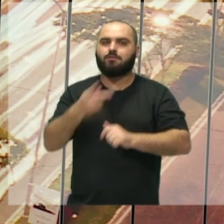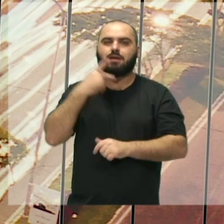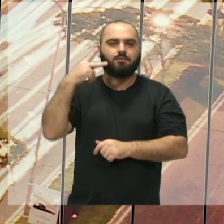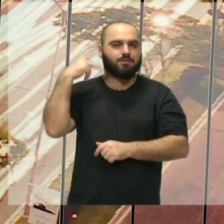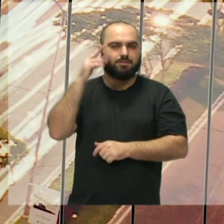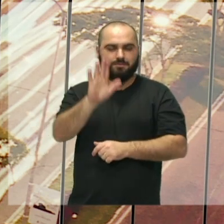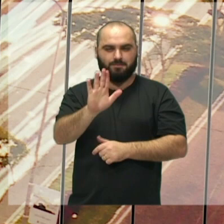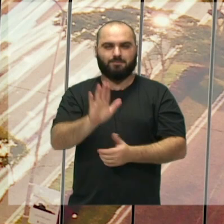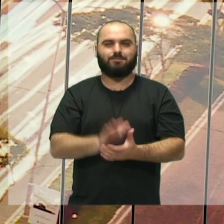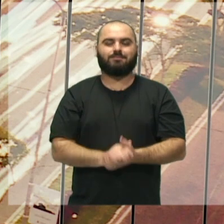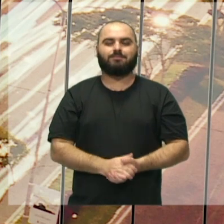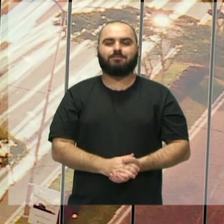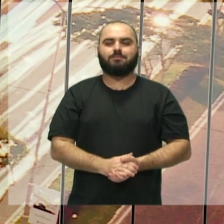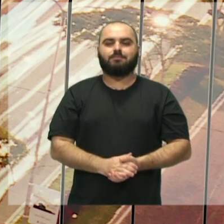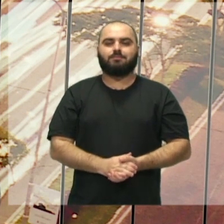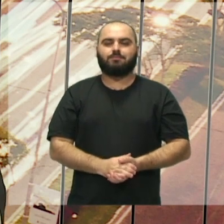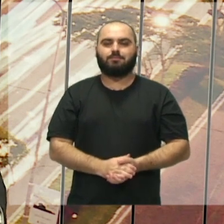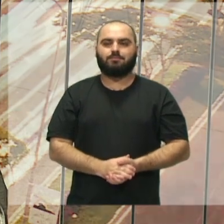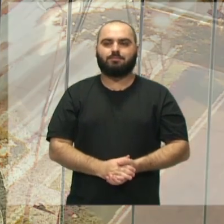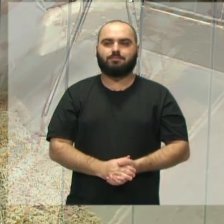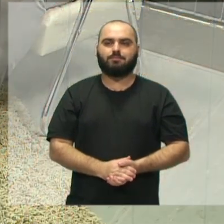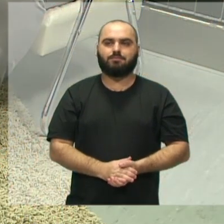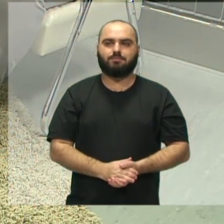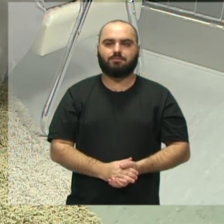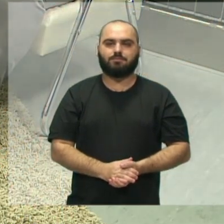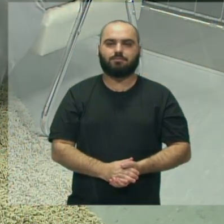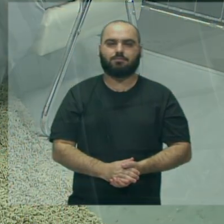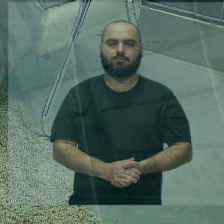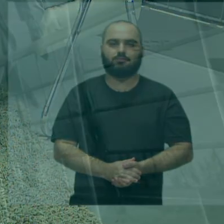Fala Vereador. Até mais.